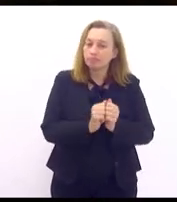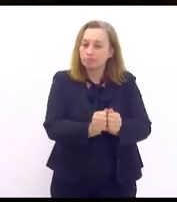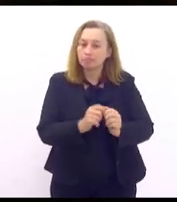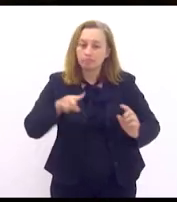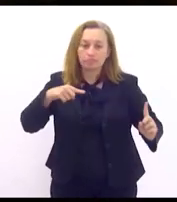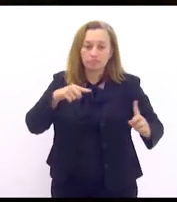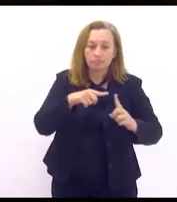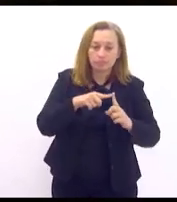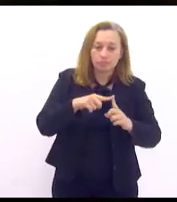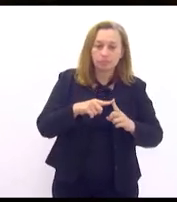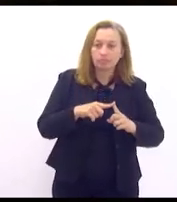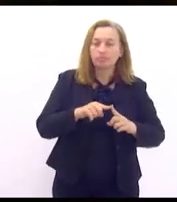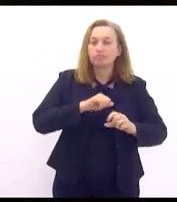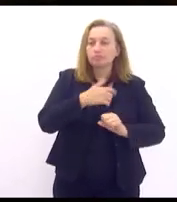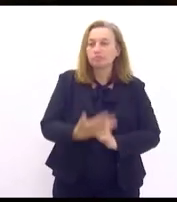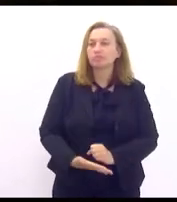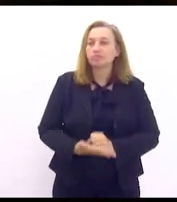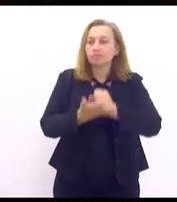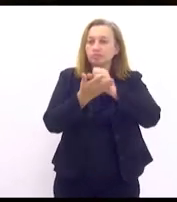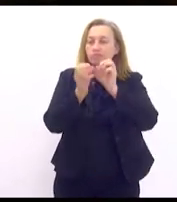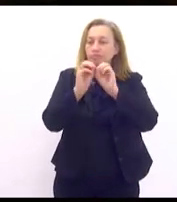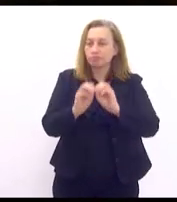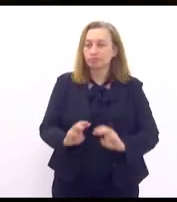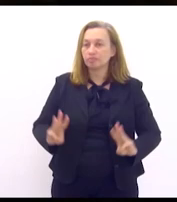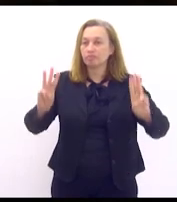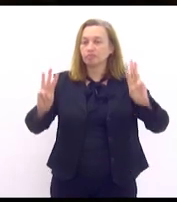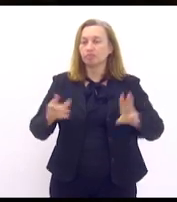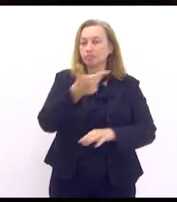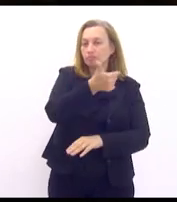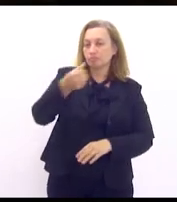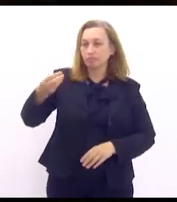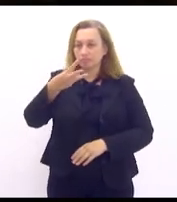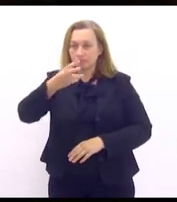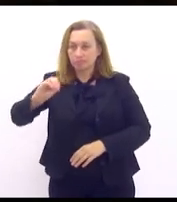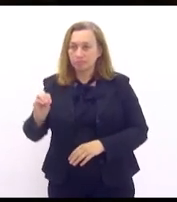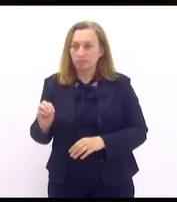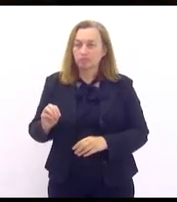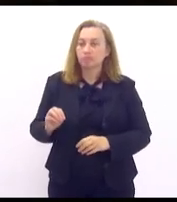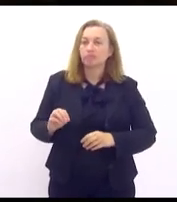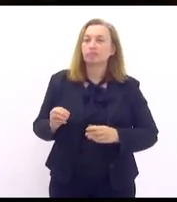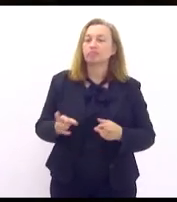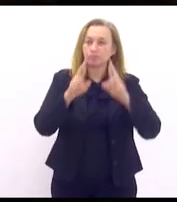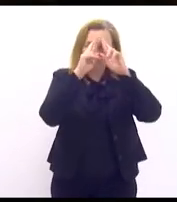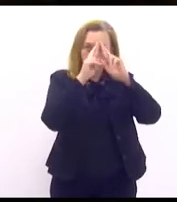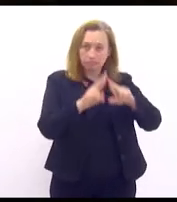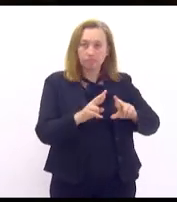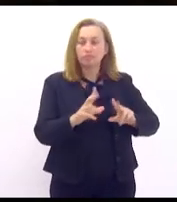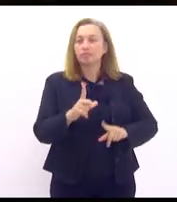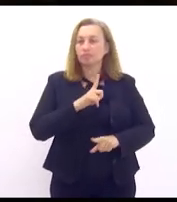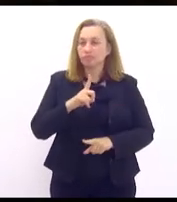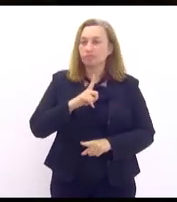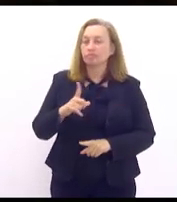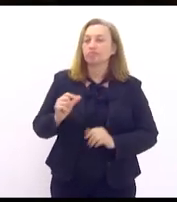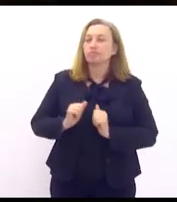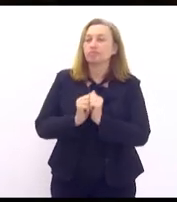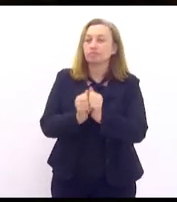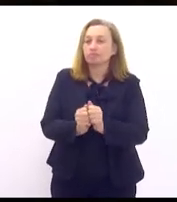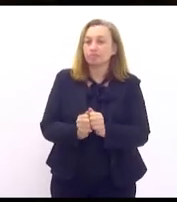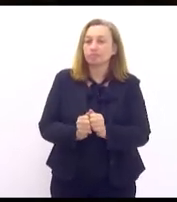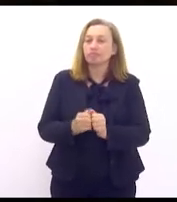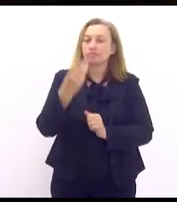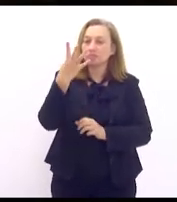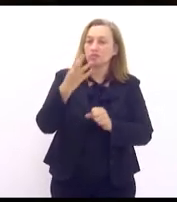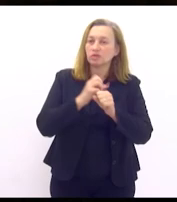do Desenvolvimento Sustentável da ONU para 2030, essa legislatura tem muita responsabilidade, porque nós estaremos juntos aqui pelos